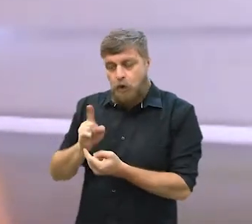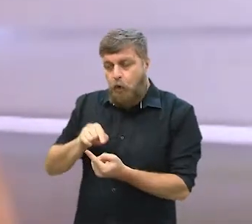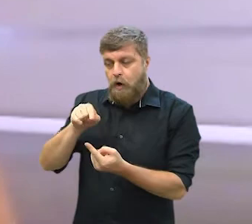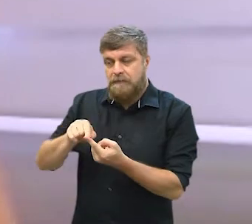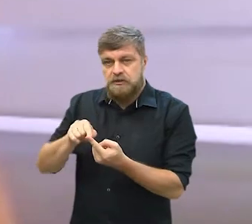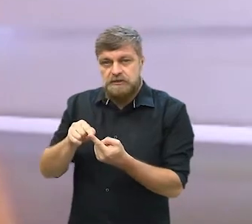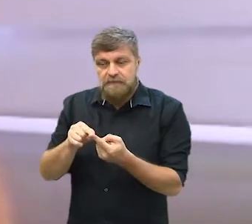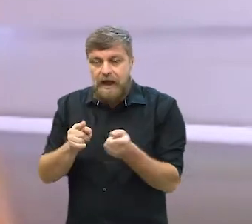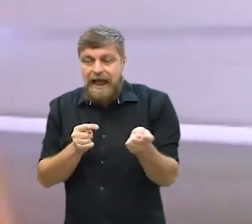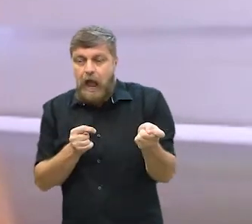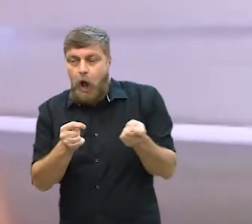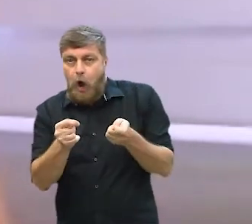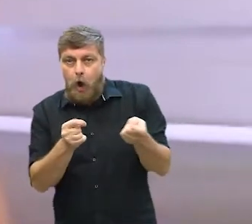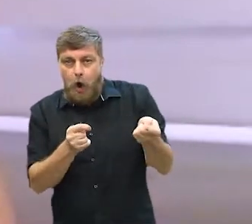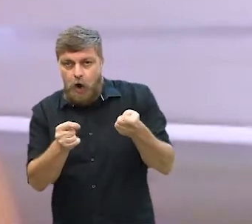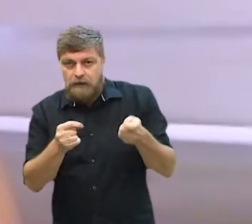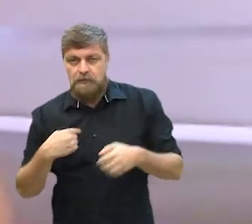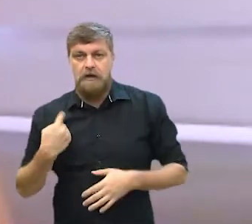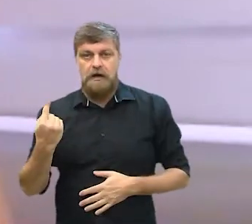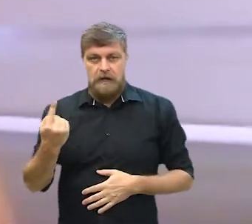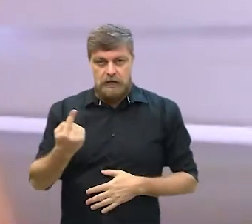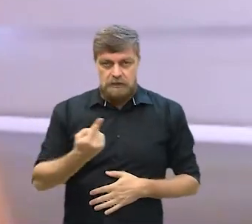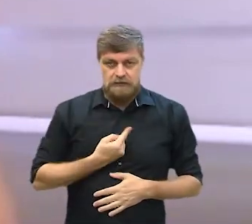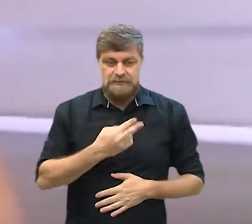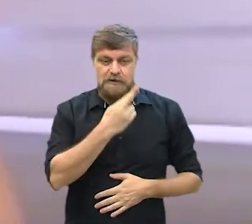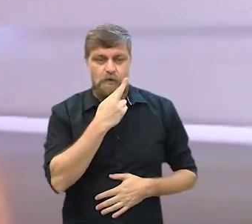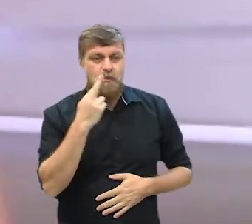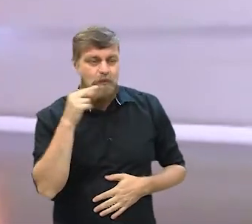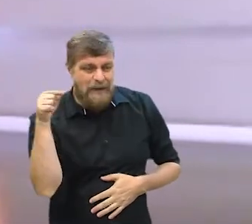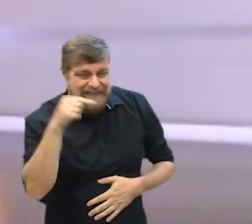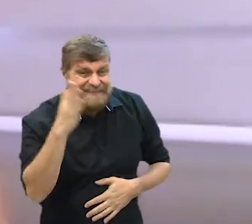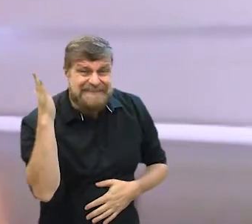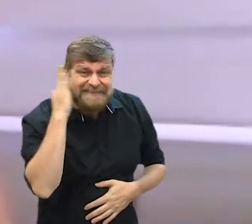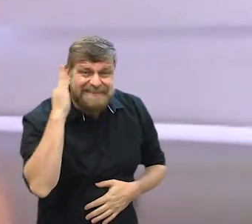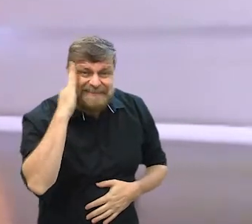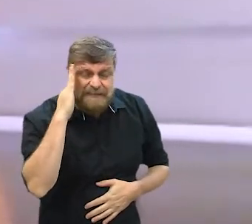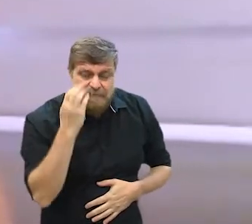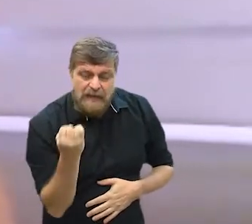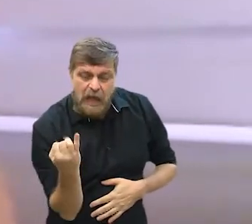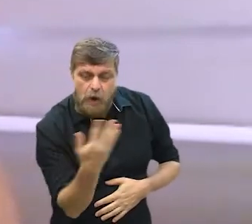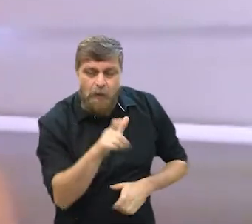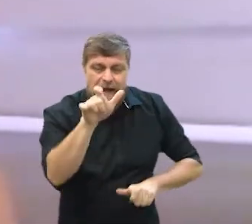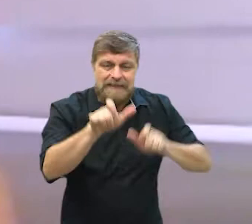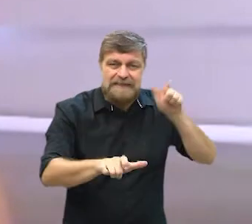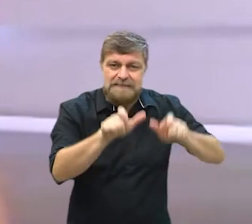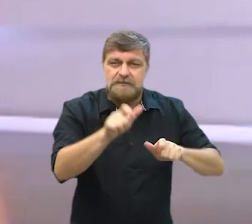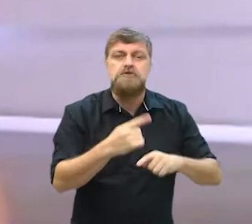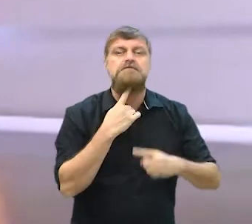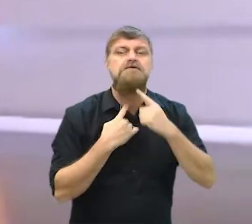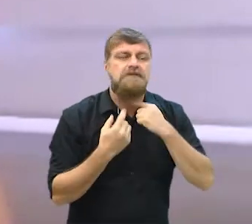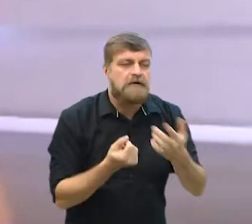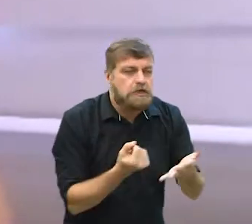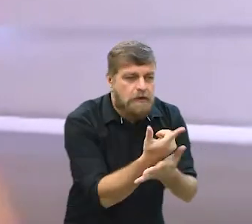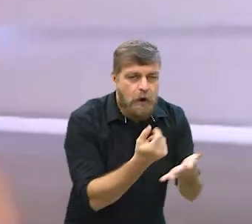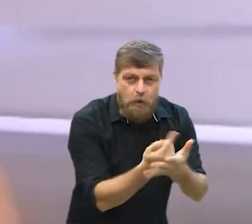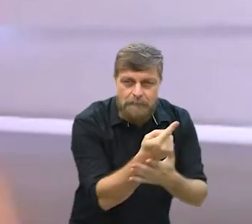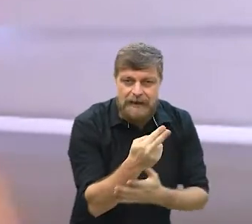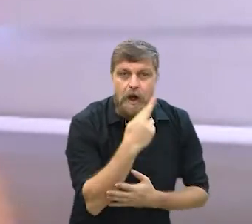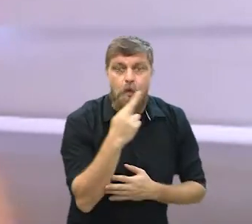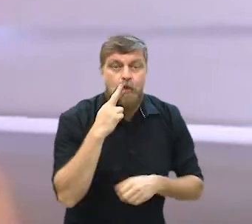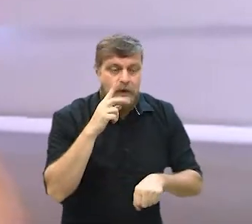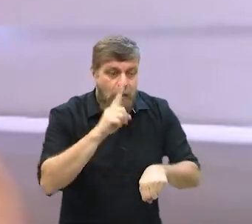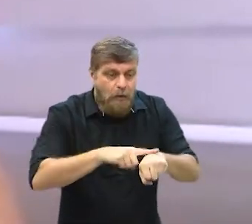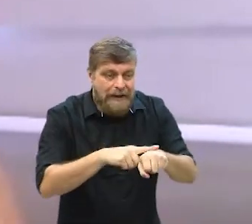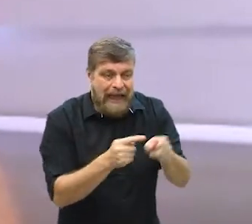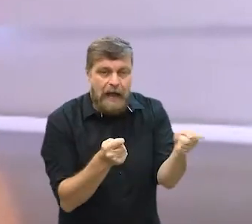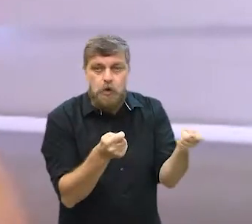faz, que é controle. Nós controlamos, o restaurante consegue controlar o fluxo de pessoas, ele consegue